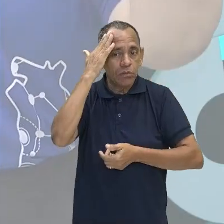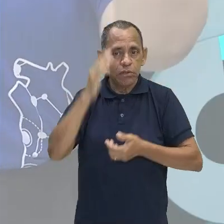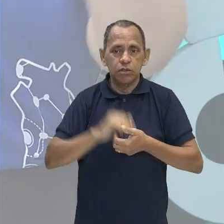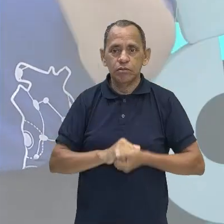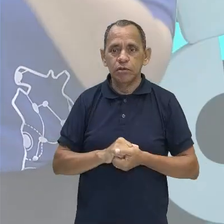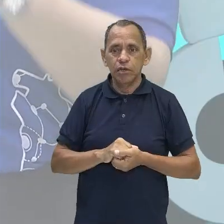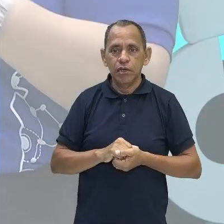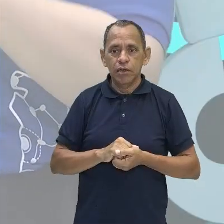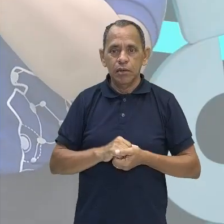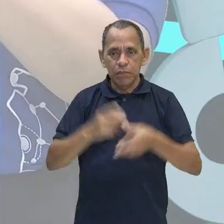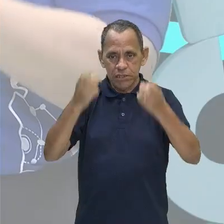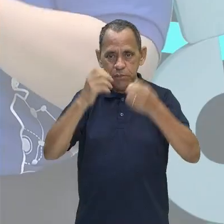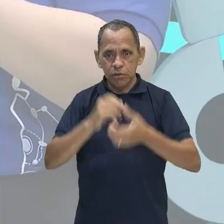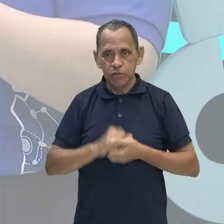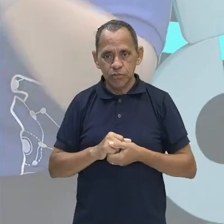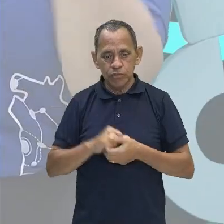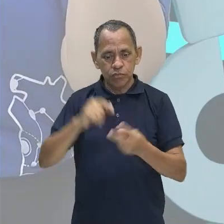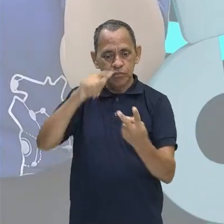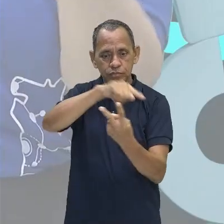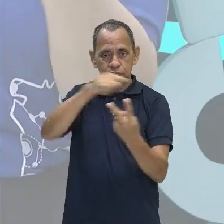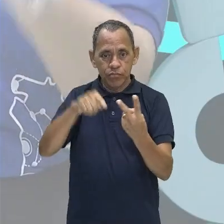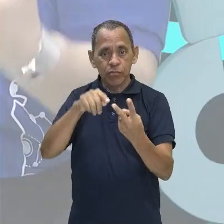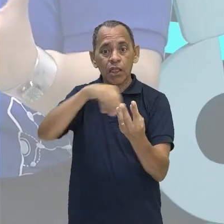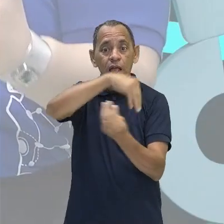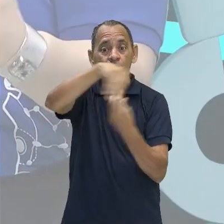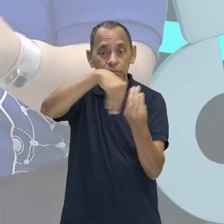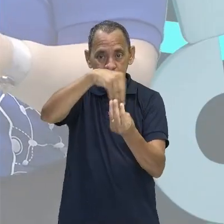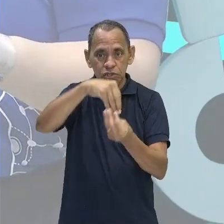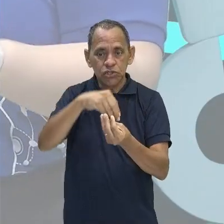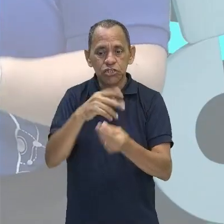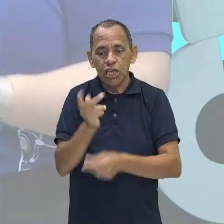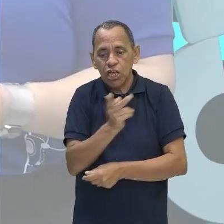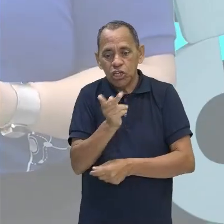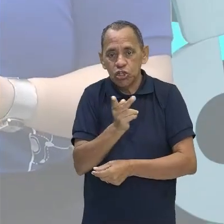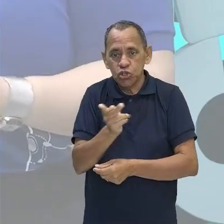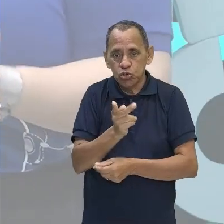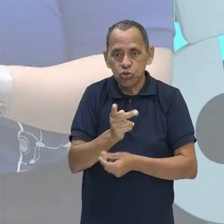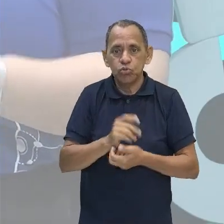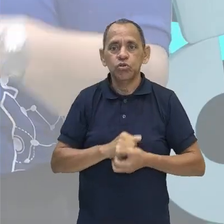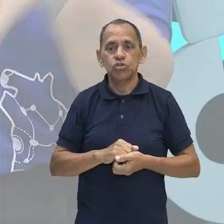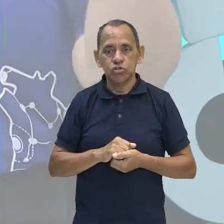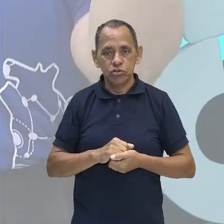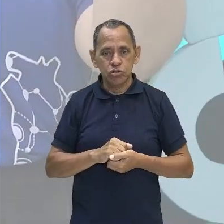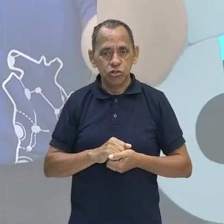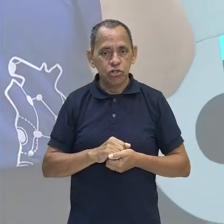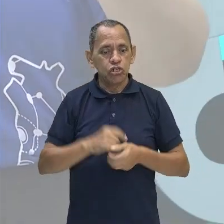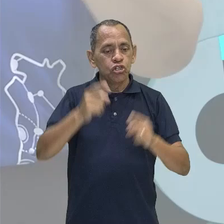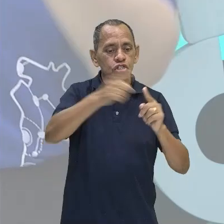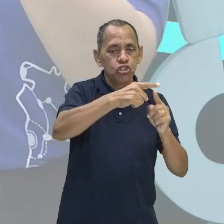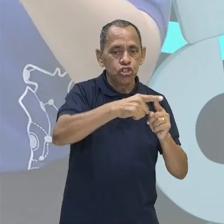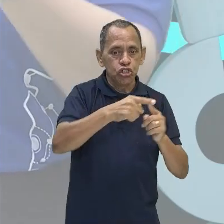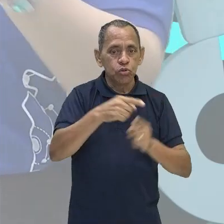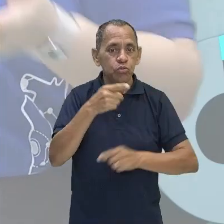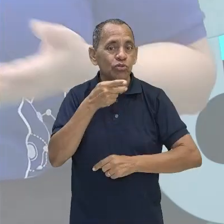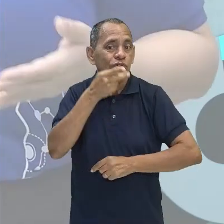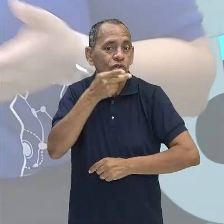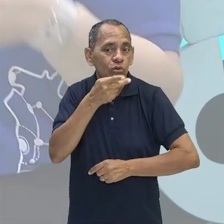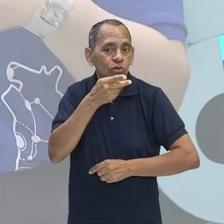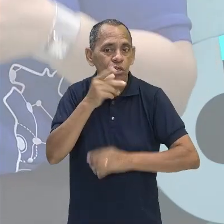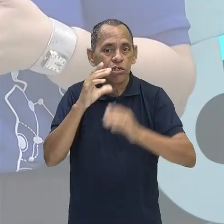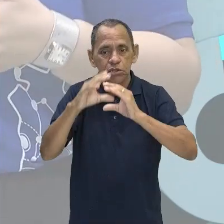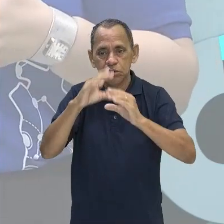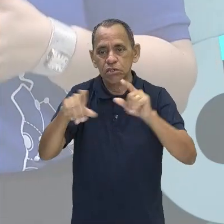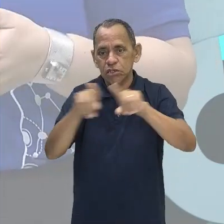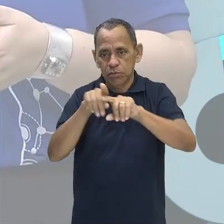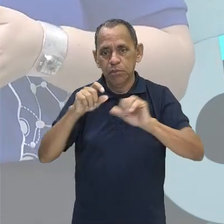mista, as duas formas são necessárias para que a comunicação de fato atinja seu objetivo e a interação